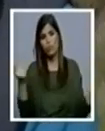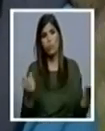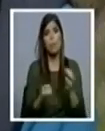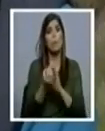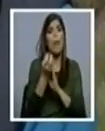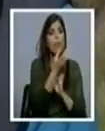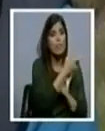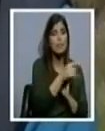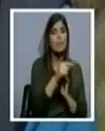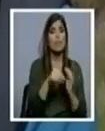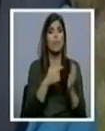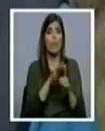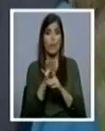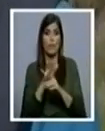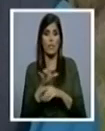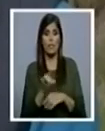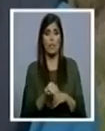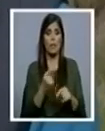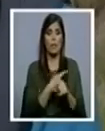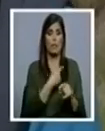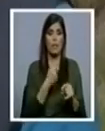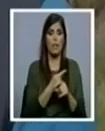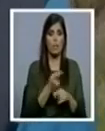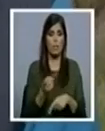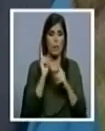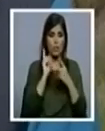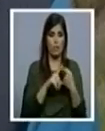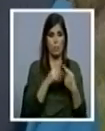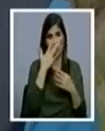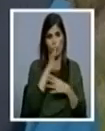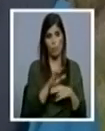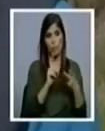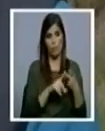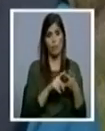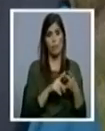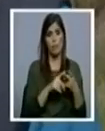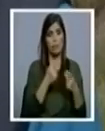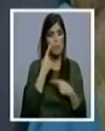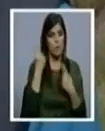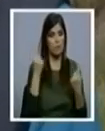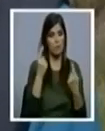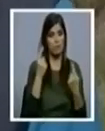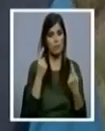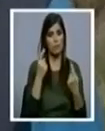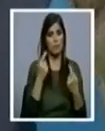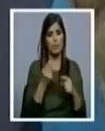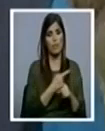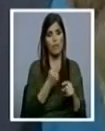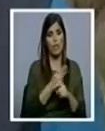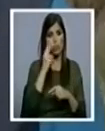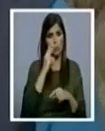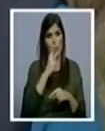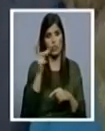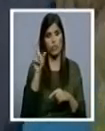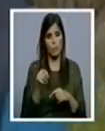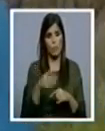biodiversidade, depois vai-se refletir nas atividades pesqueiras, por exemplo, vai-se refletir até em atividades